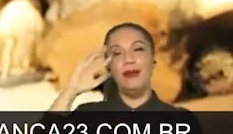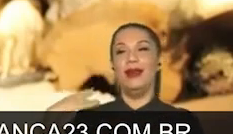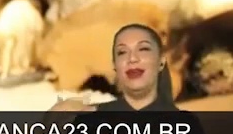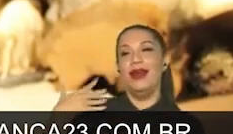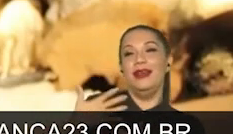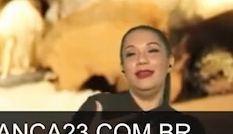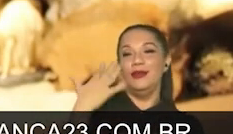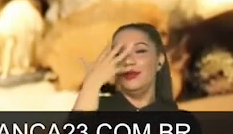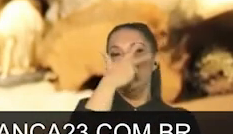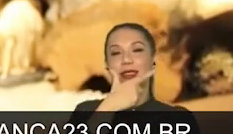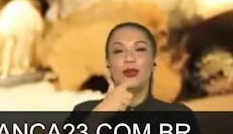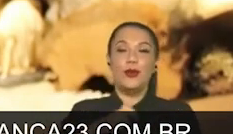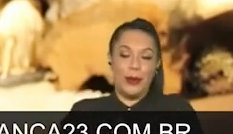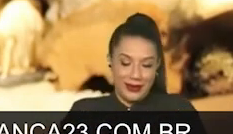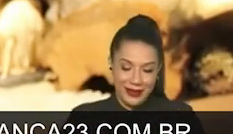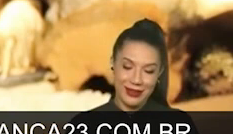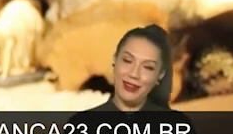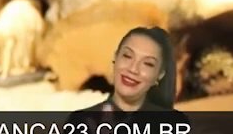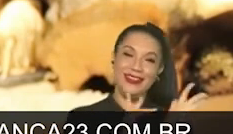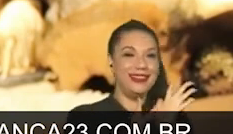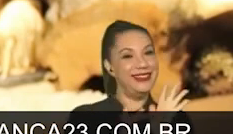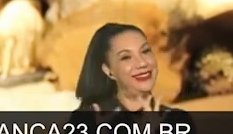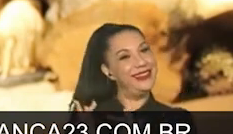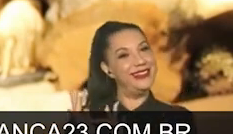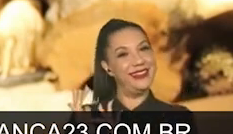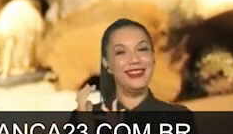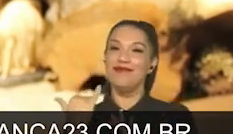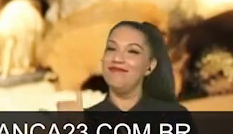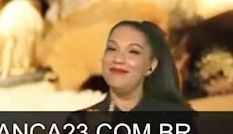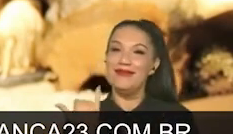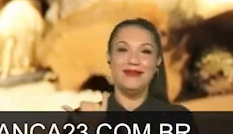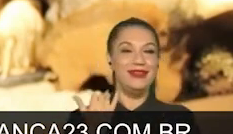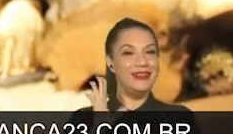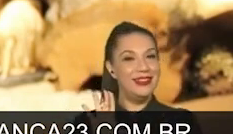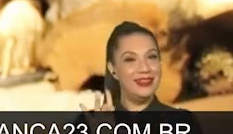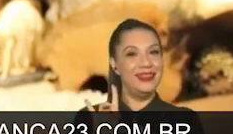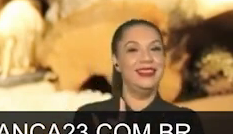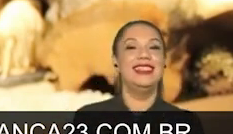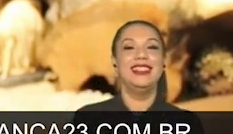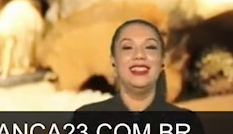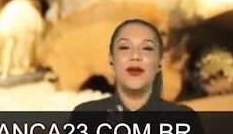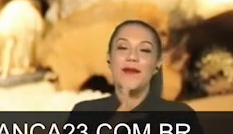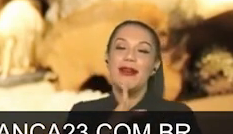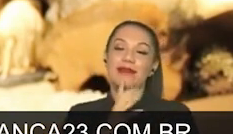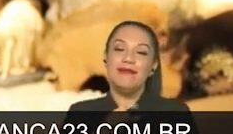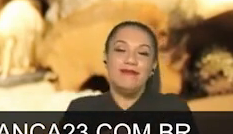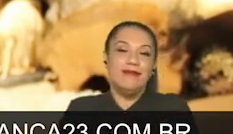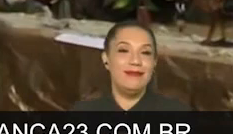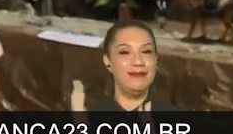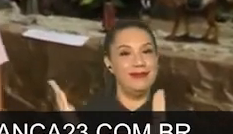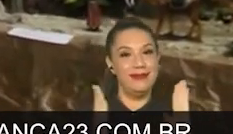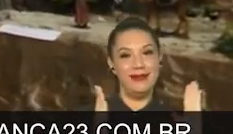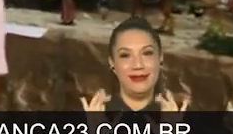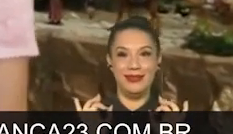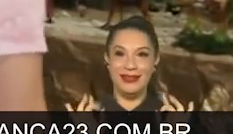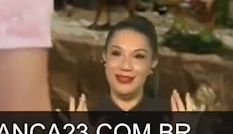bonita que é esse momento, o nascimento de Jesus, e nos faz participar mais, né, entrar mais a fundo neste momento tão especial.